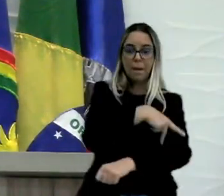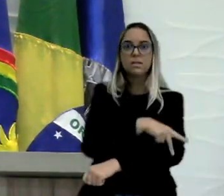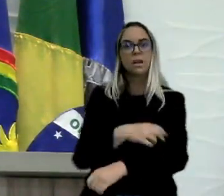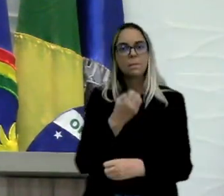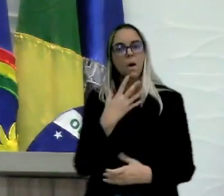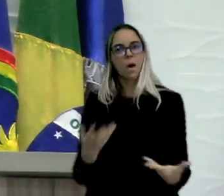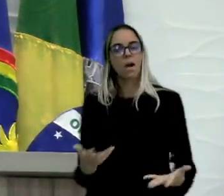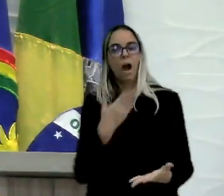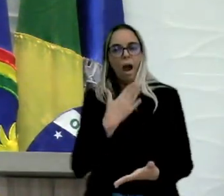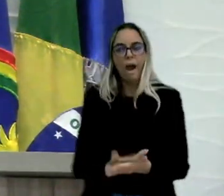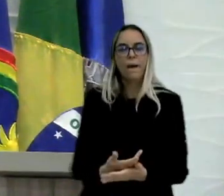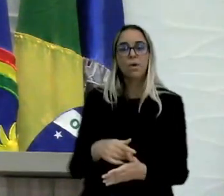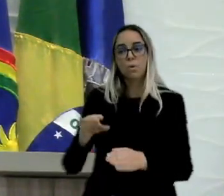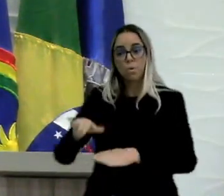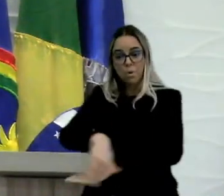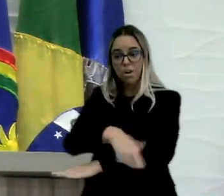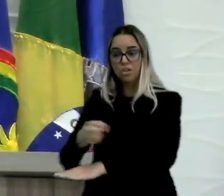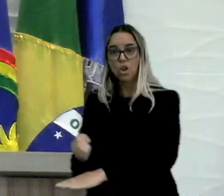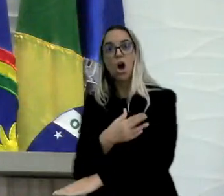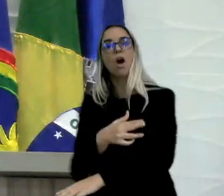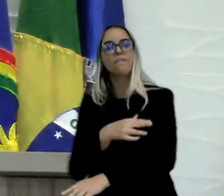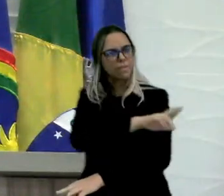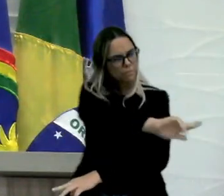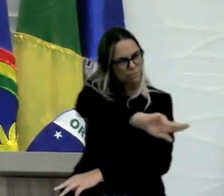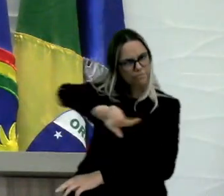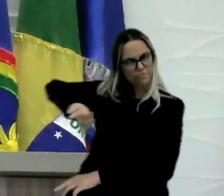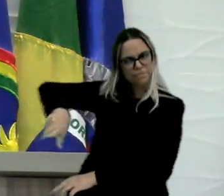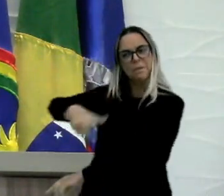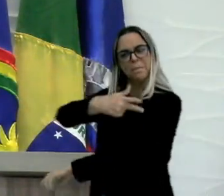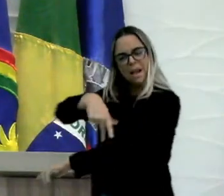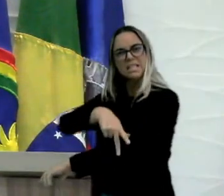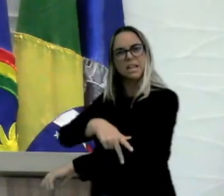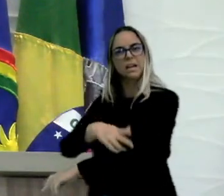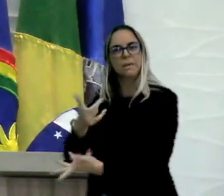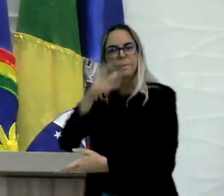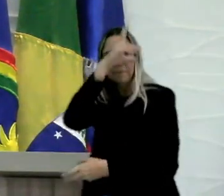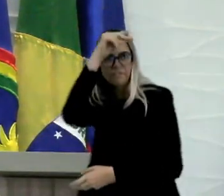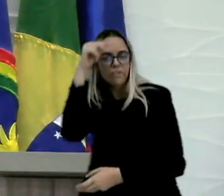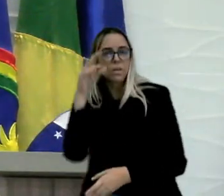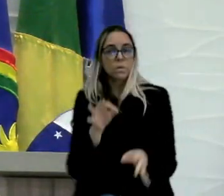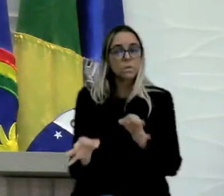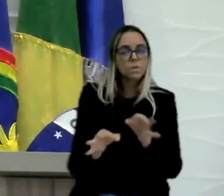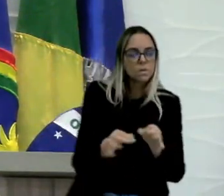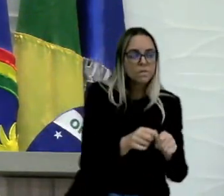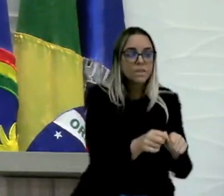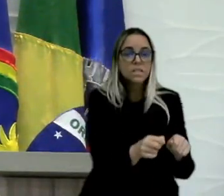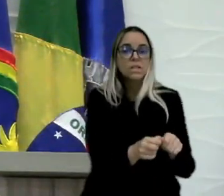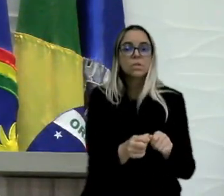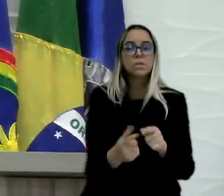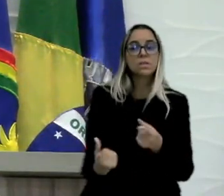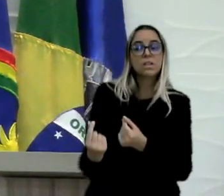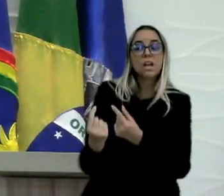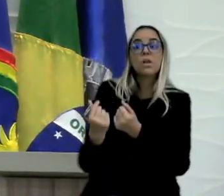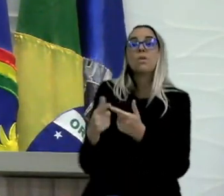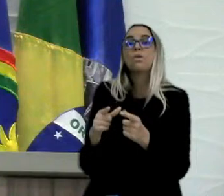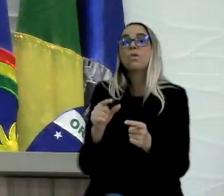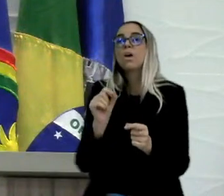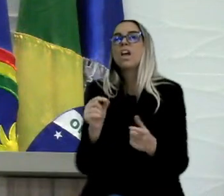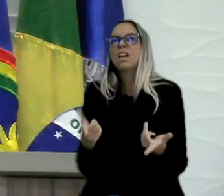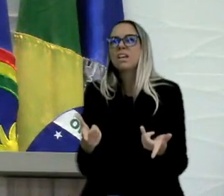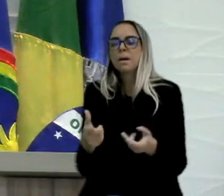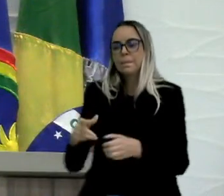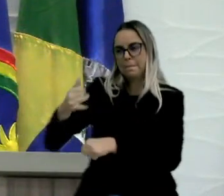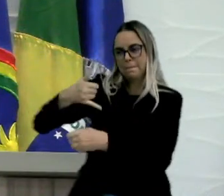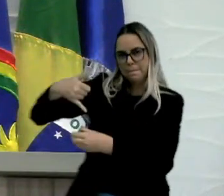prça aqui a paraça da Rua Nova lá outras praças outras praças que o prefeito tá fazendo com dinheiro de imposto